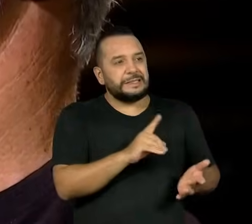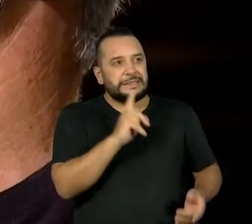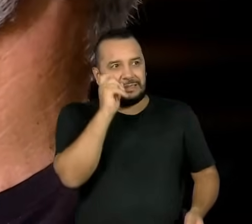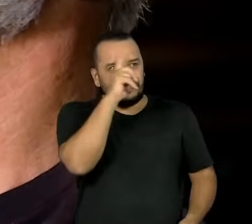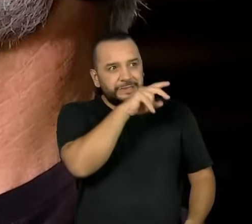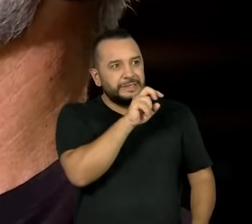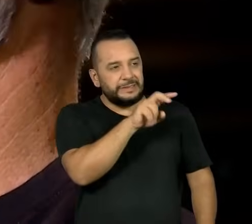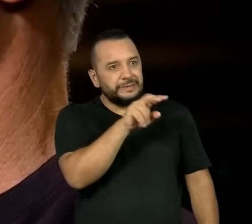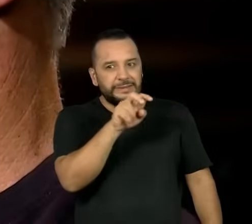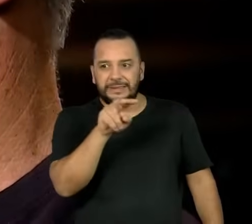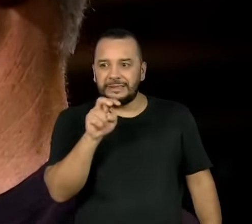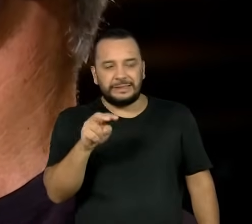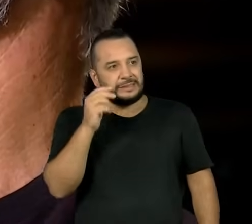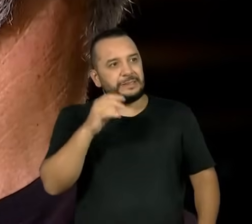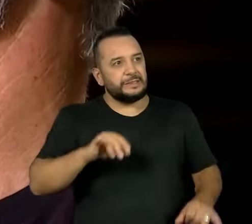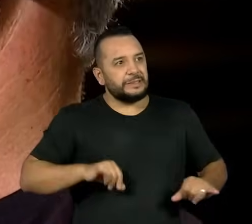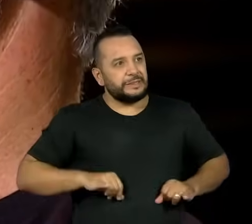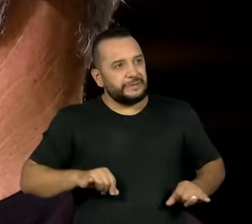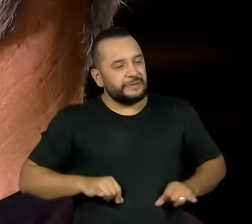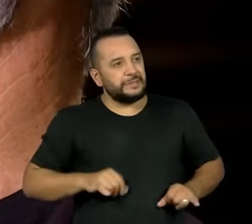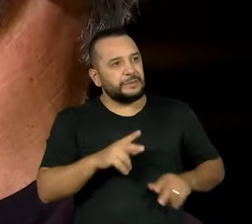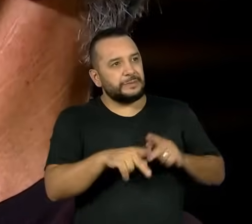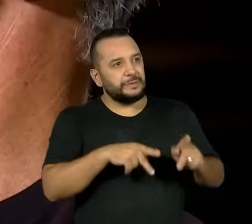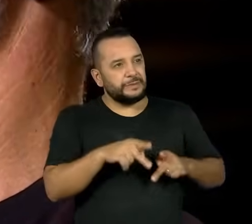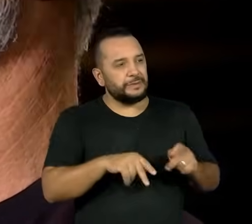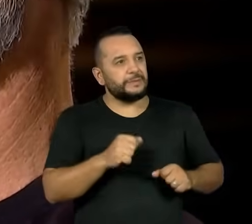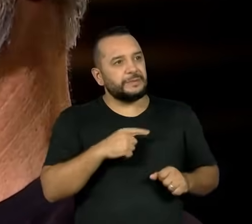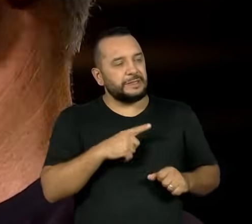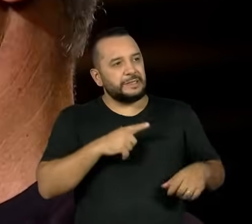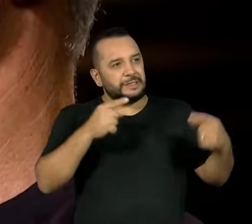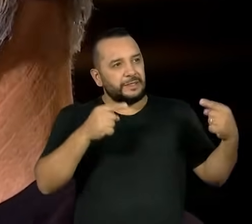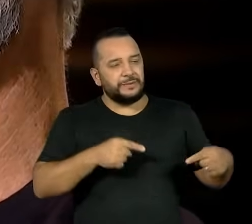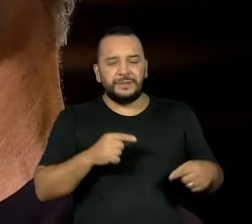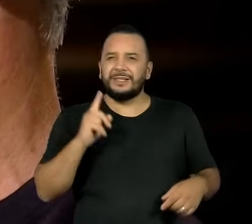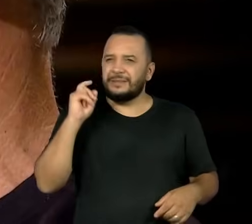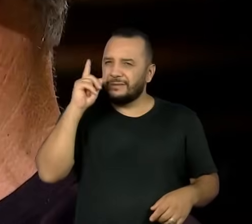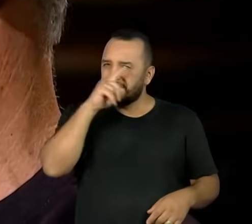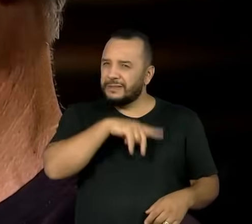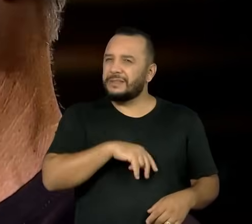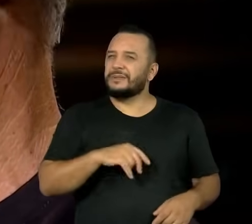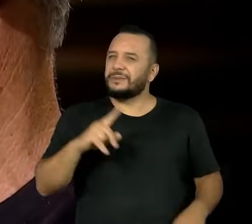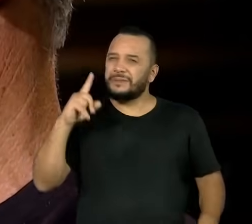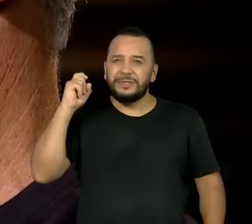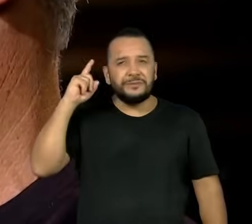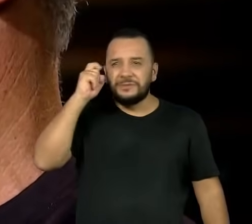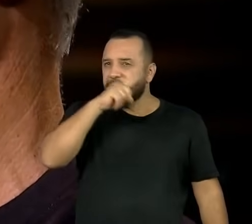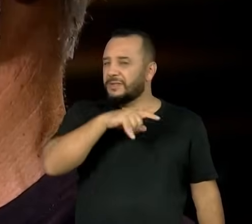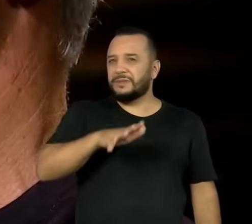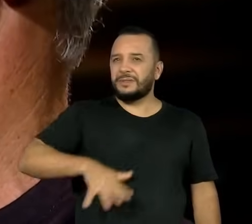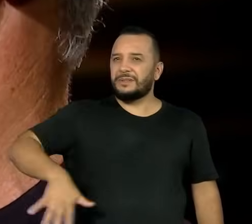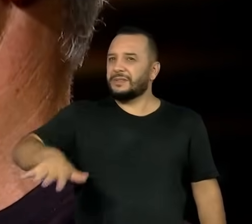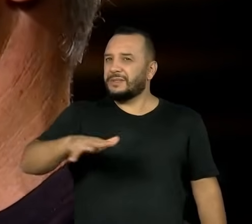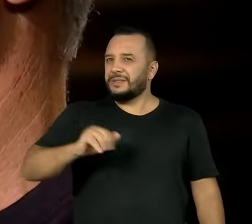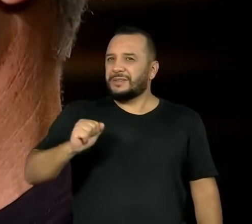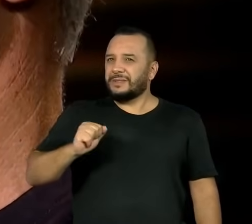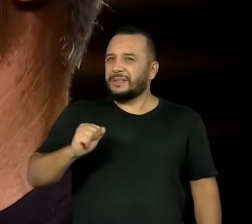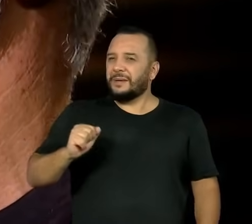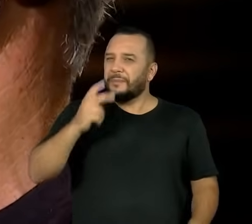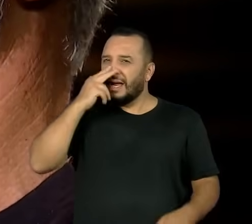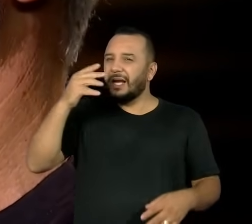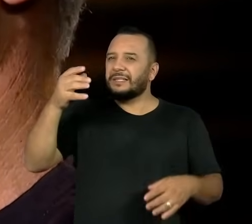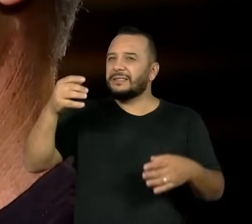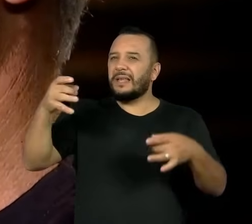De sobrevivência mesmo. Muito dura. Desafios absurdos. Muito dura e de completo descaso. Abandono.